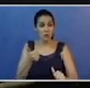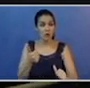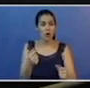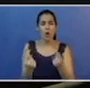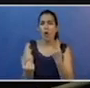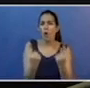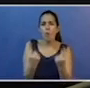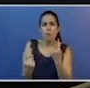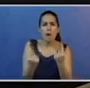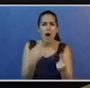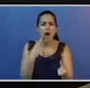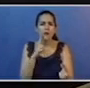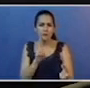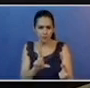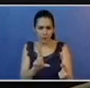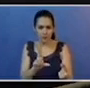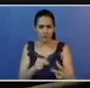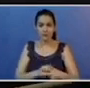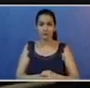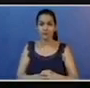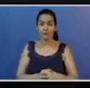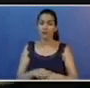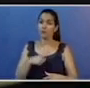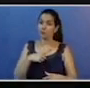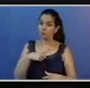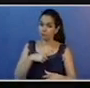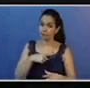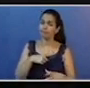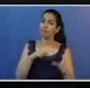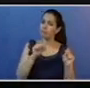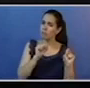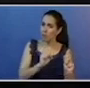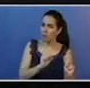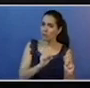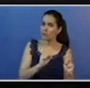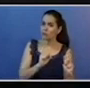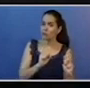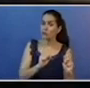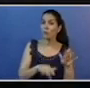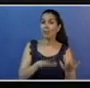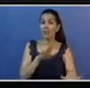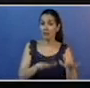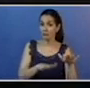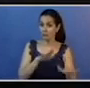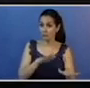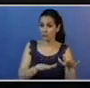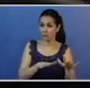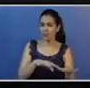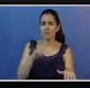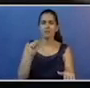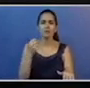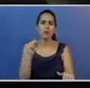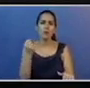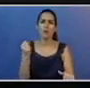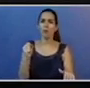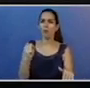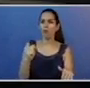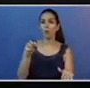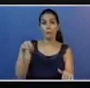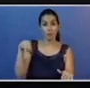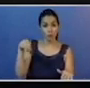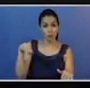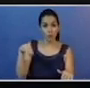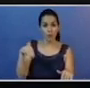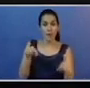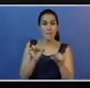comparam resultados registrados. Então, esses resultados eles podem ser tanto por tempo, no caso segundos ou minutos,